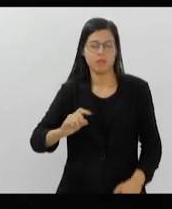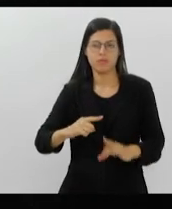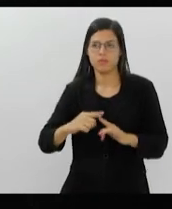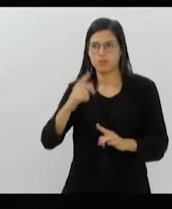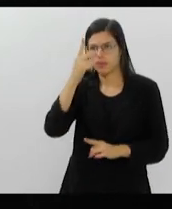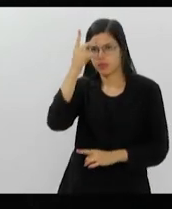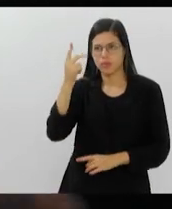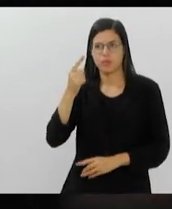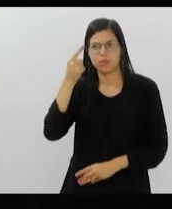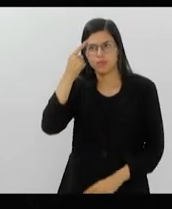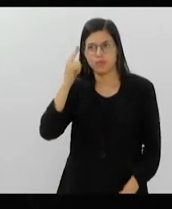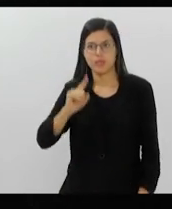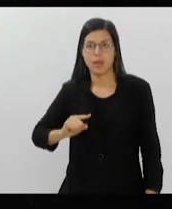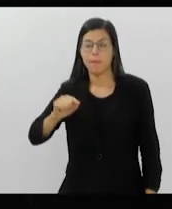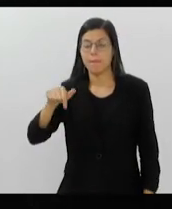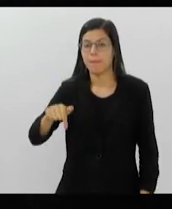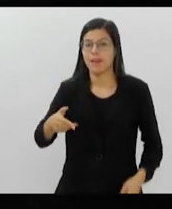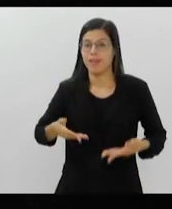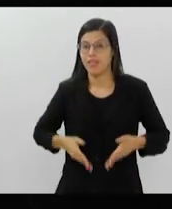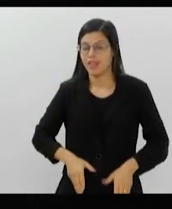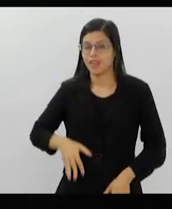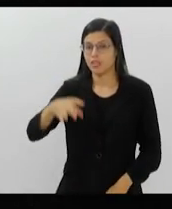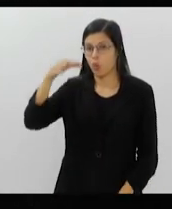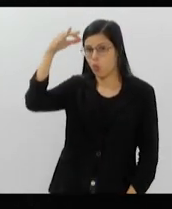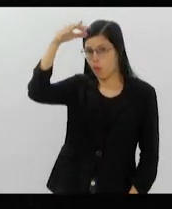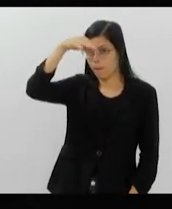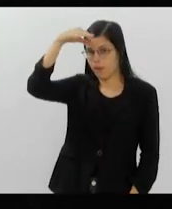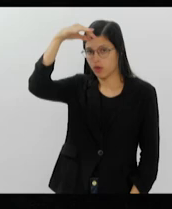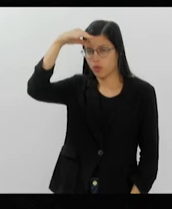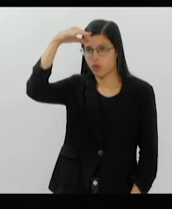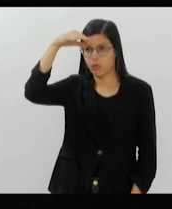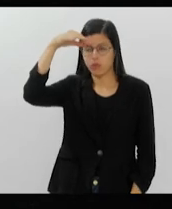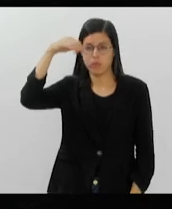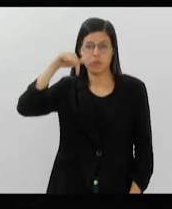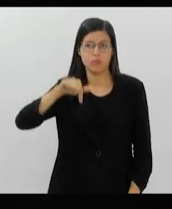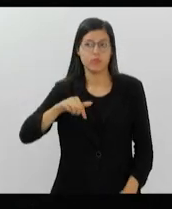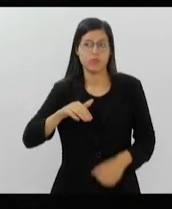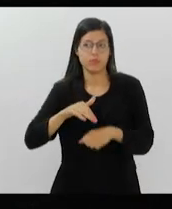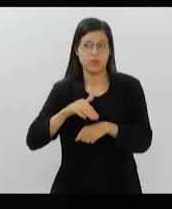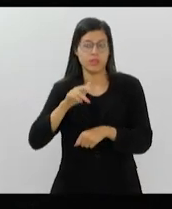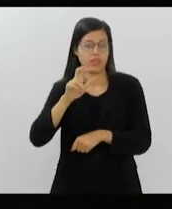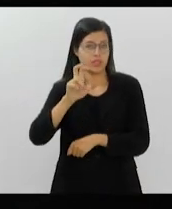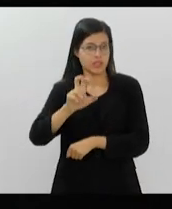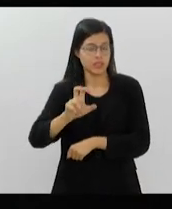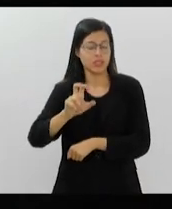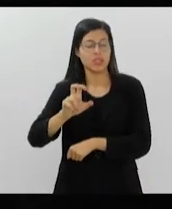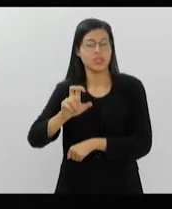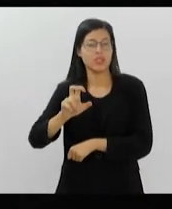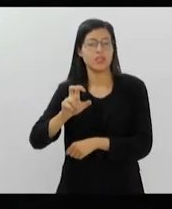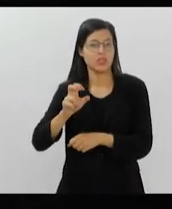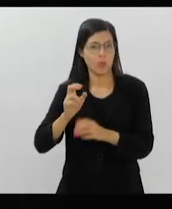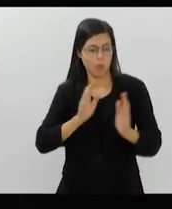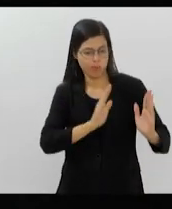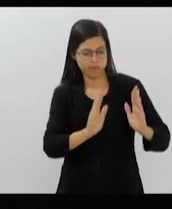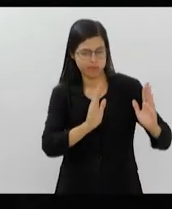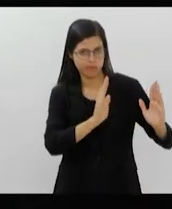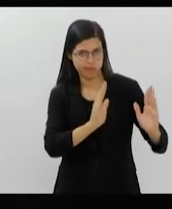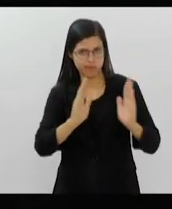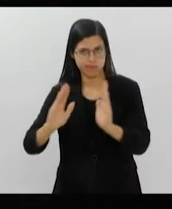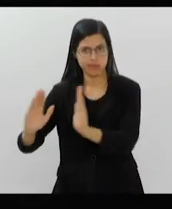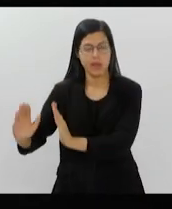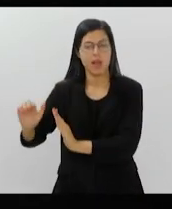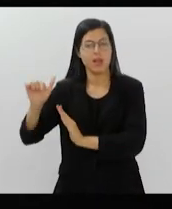deputada nascida do Peru e que exerce há mais de 5 mandatos mandato de deputado estadual na Assembleia do